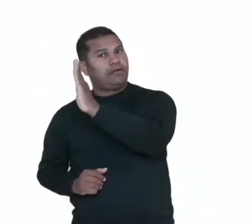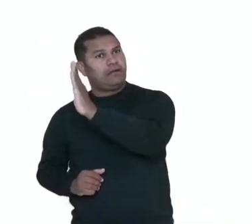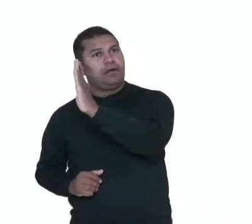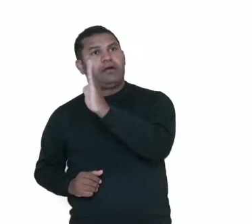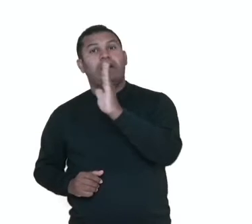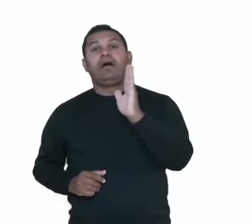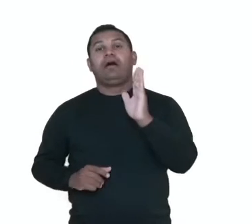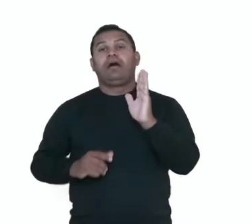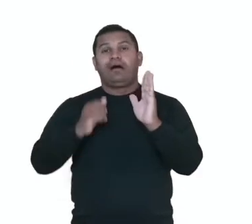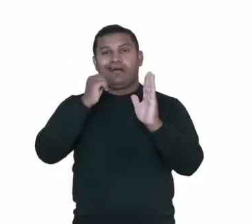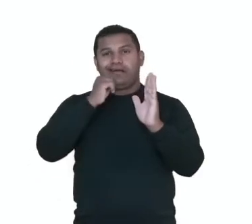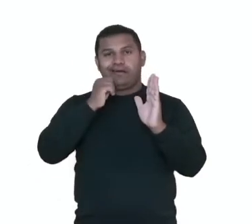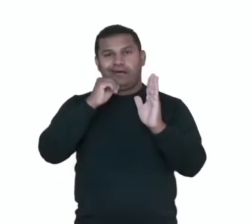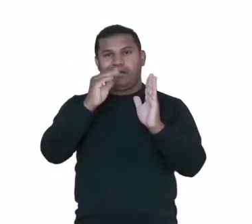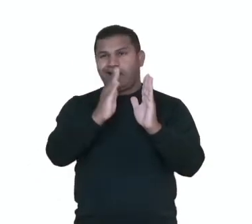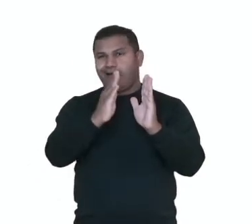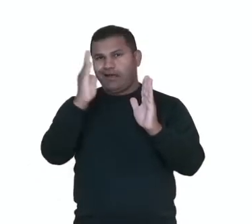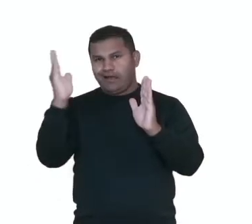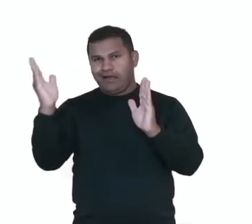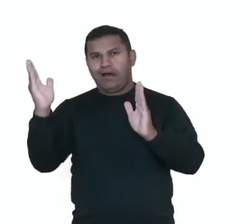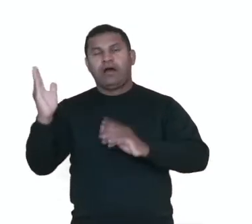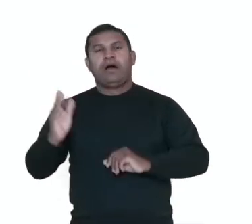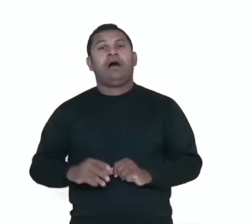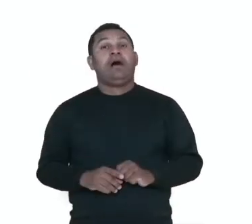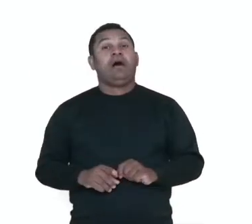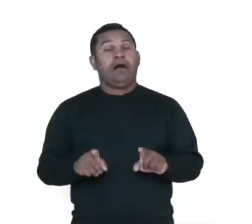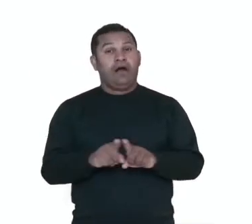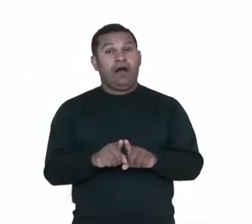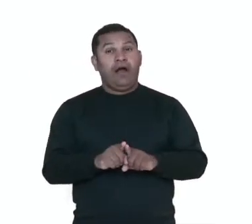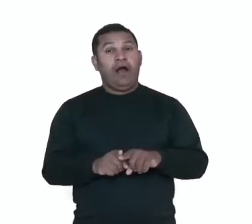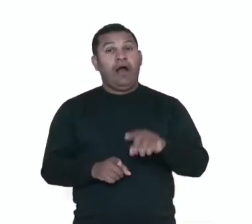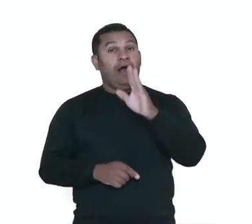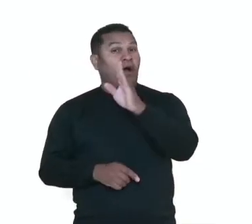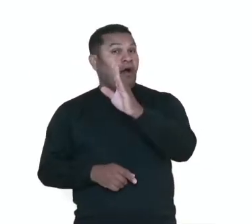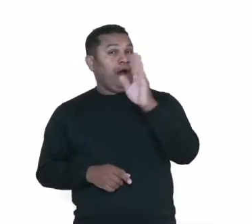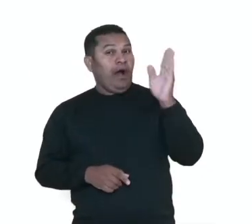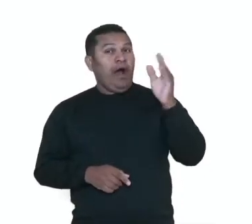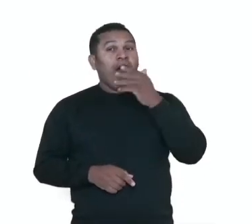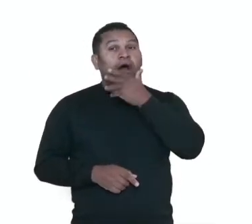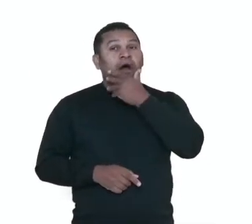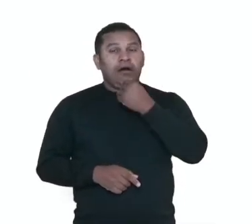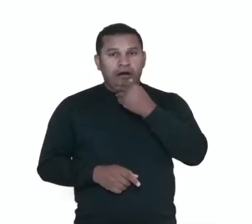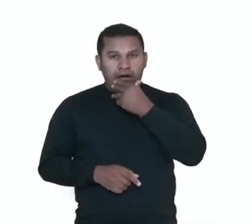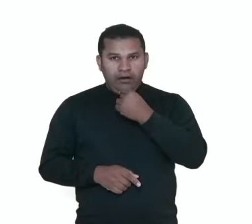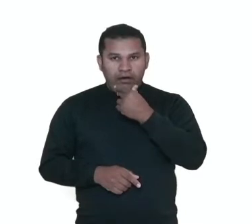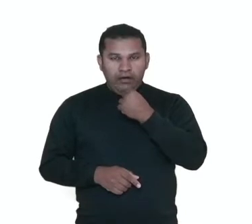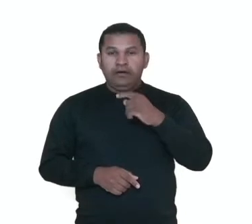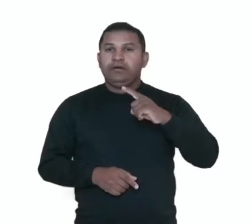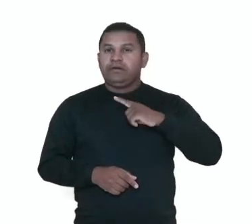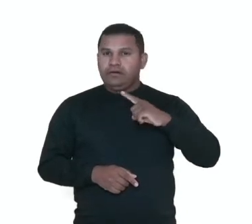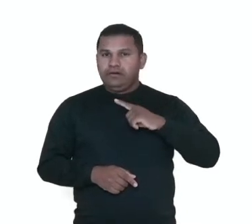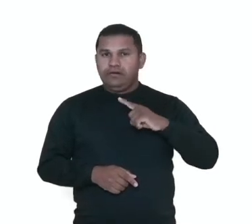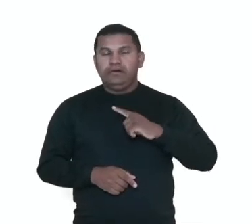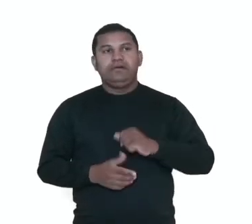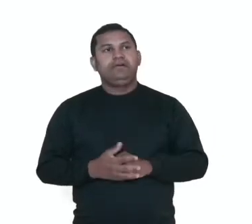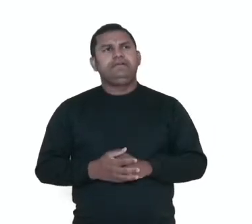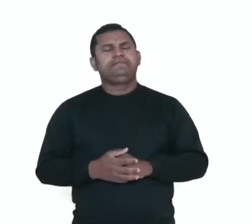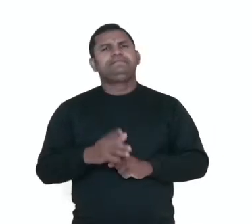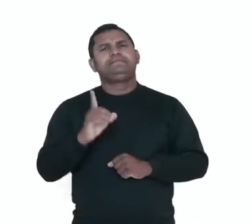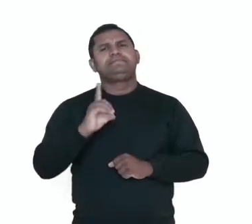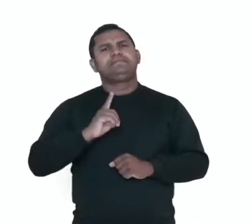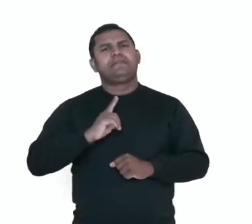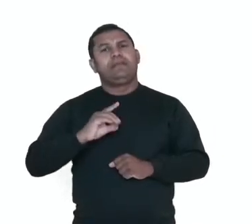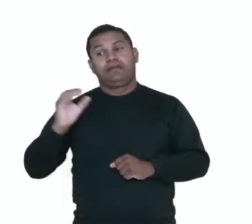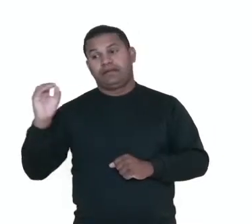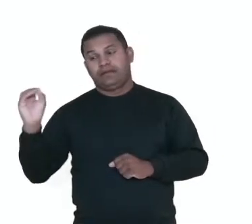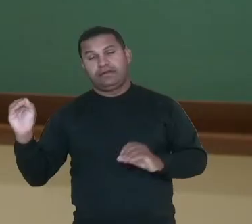e o lado dos homens, que é o lado esquerdo, ok? Então, aqui está em milhões de habitantes. Então, no caso aqui, de 0 a 10 milhões de habitantes dos dois